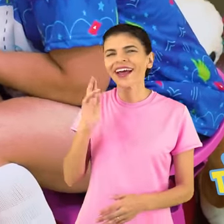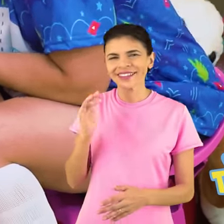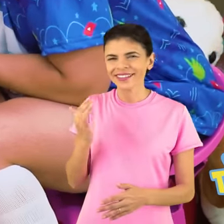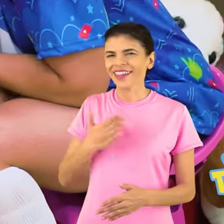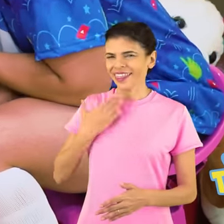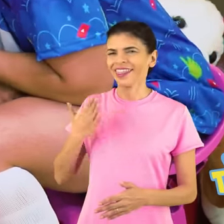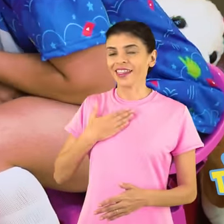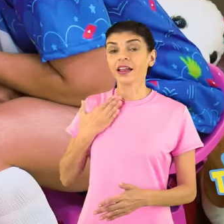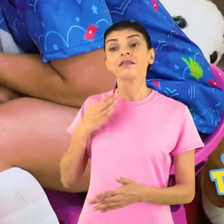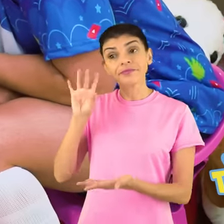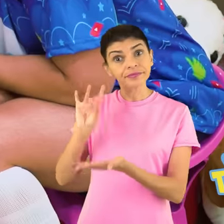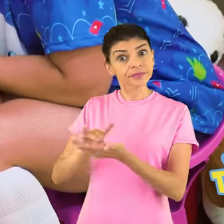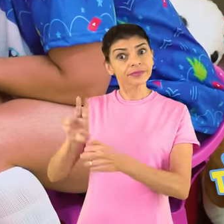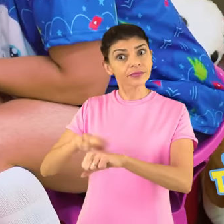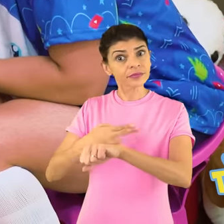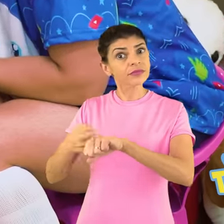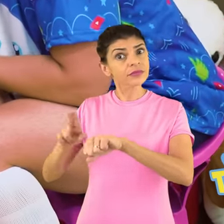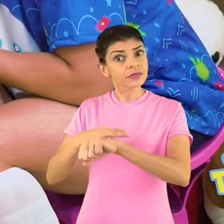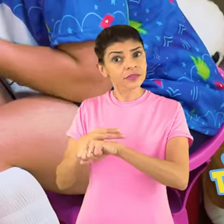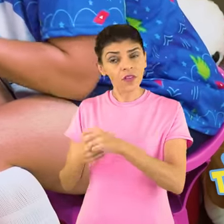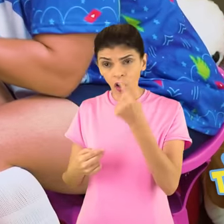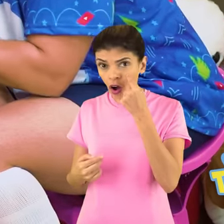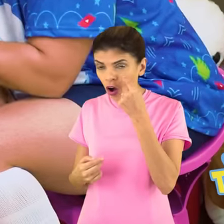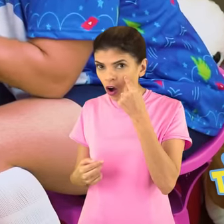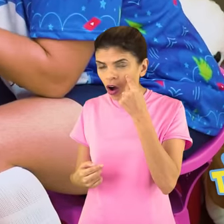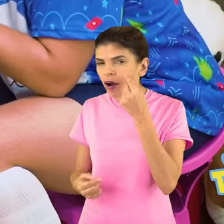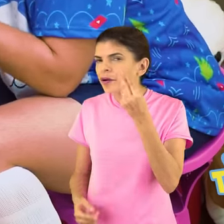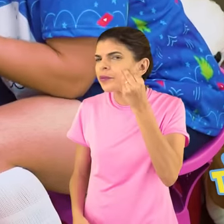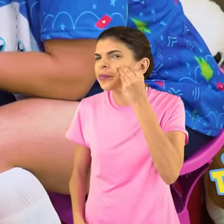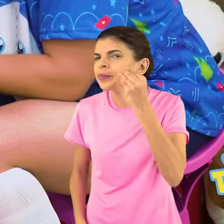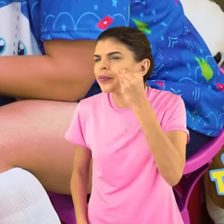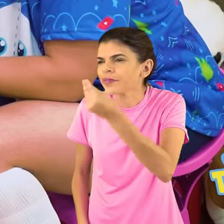Isso aqui é chocolate de verdade! Prova!